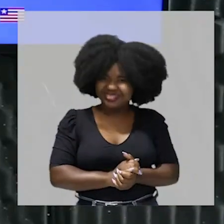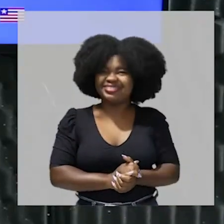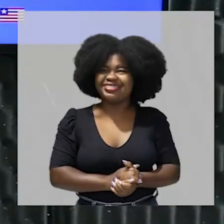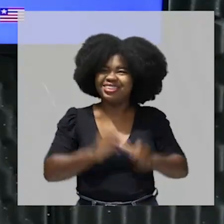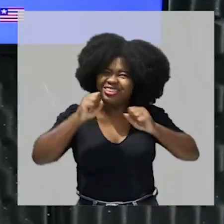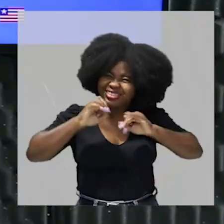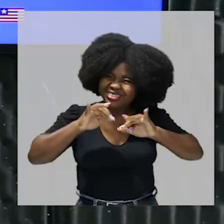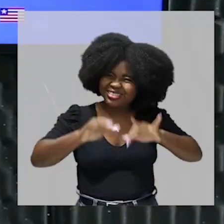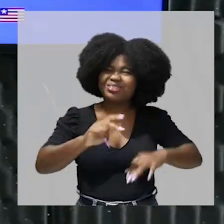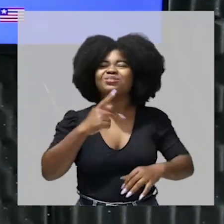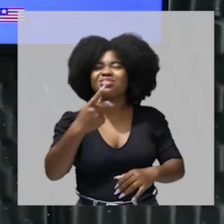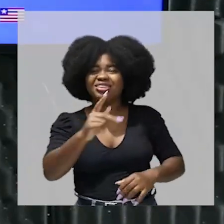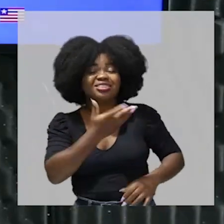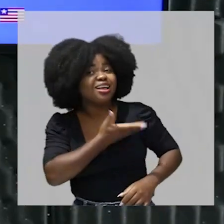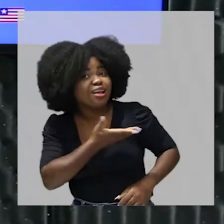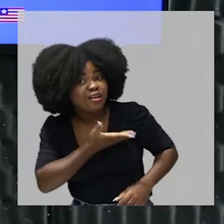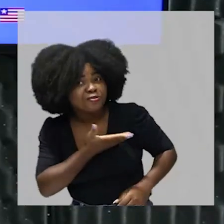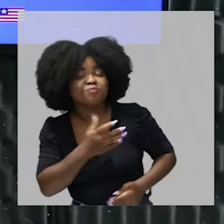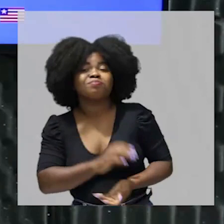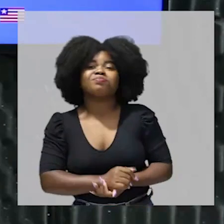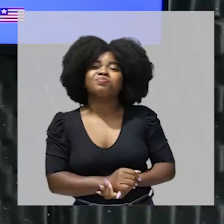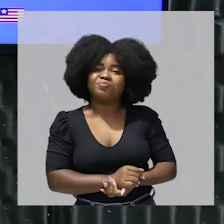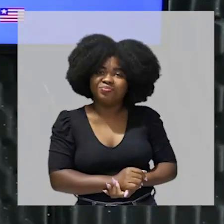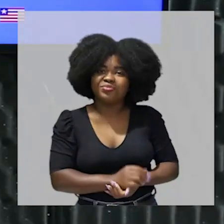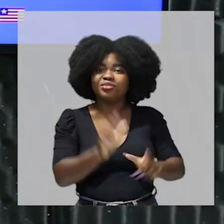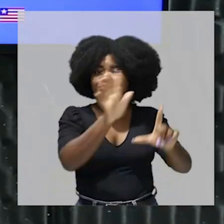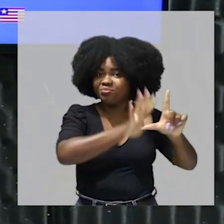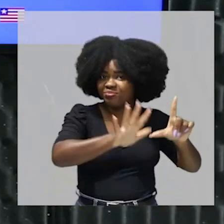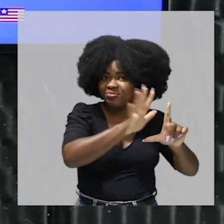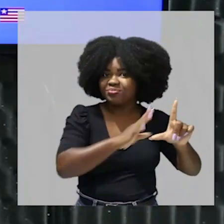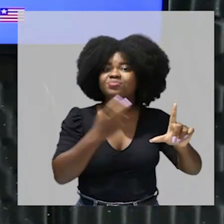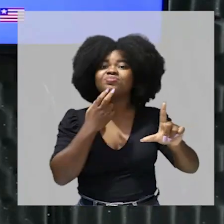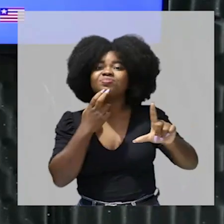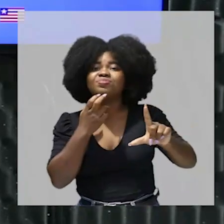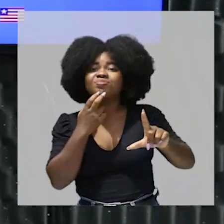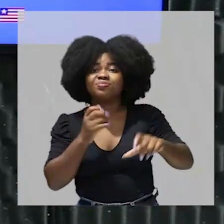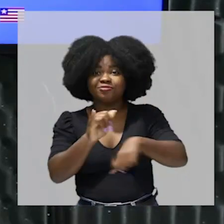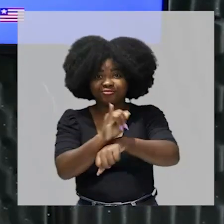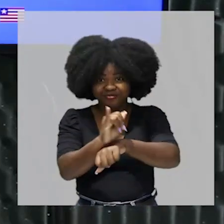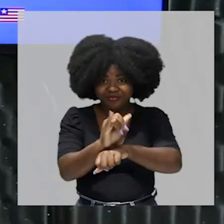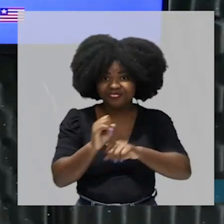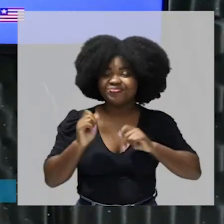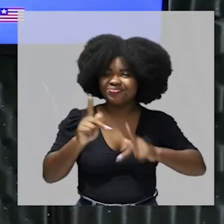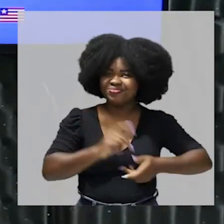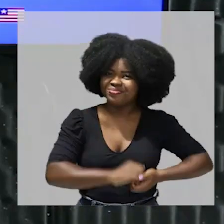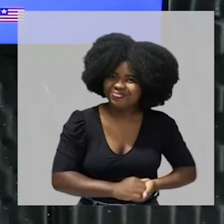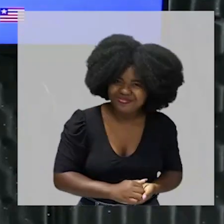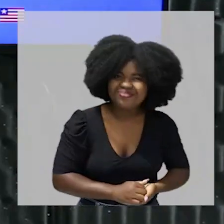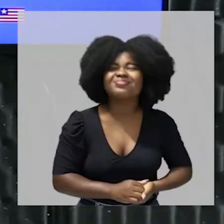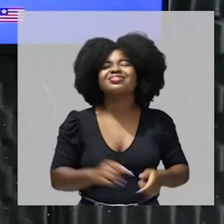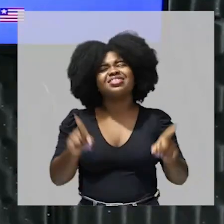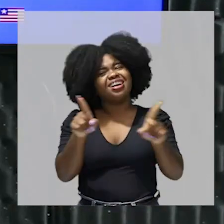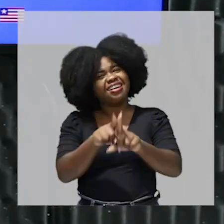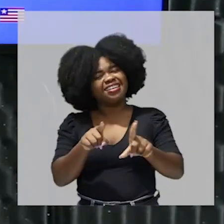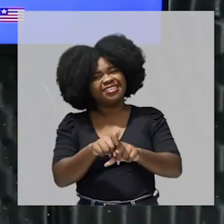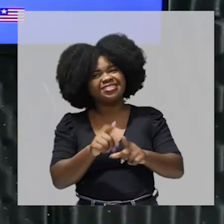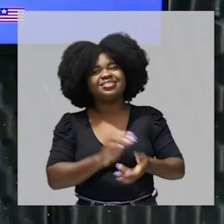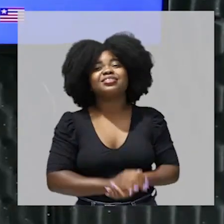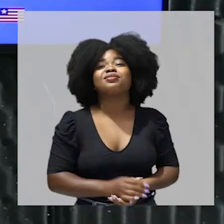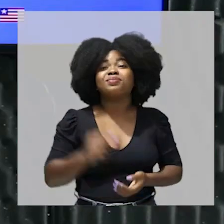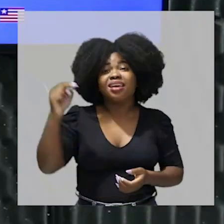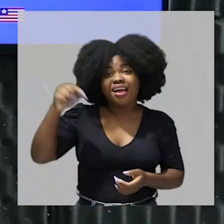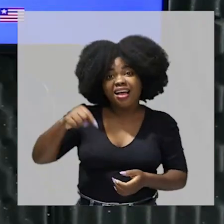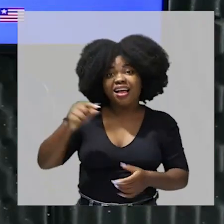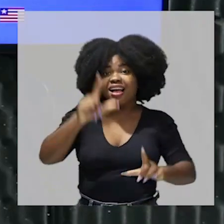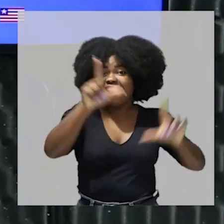com seus amigos o canal do YouTube da plataforma Gonçalves e também aqui